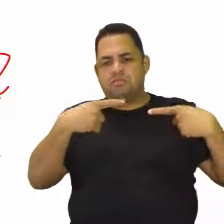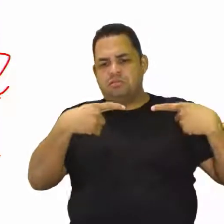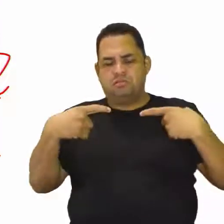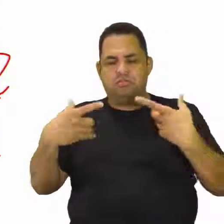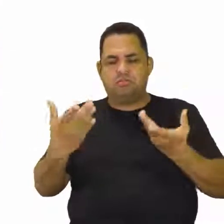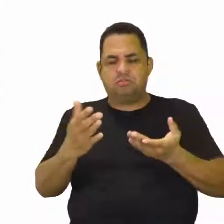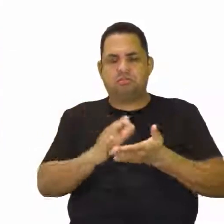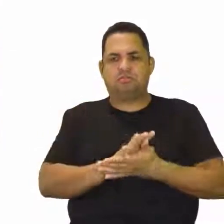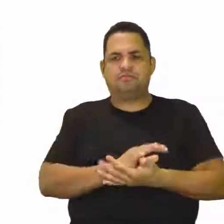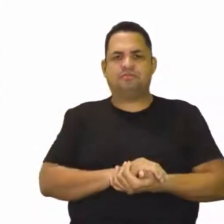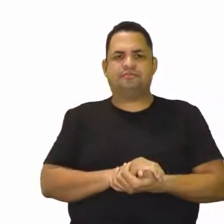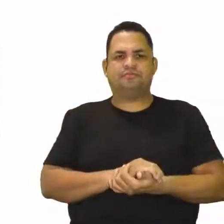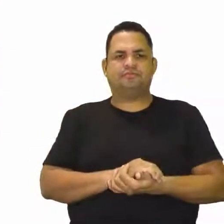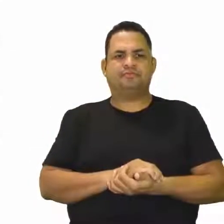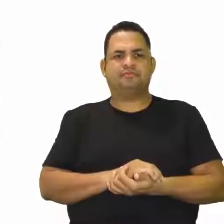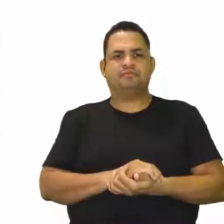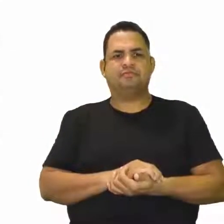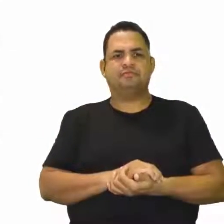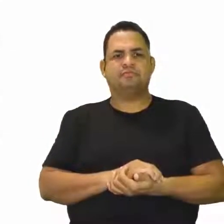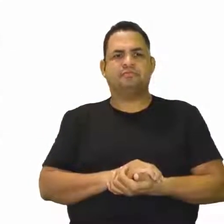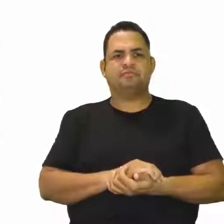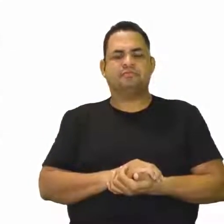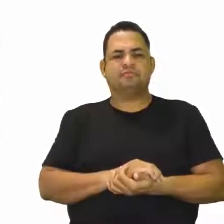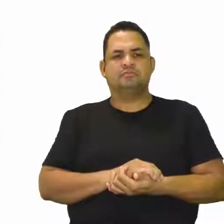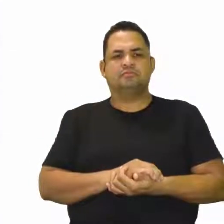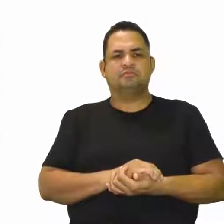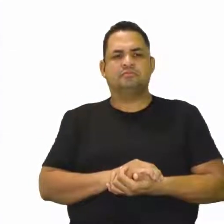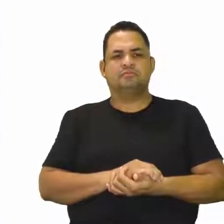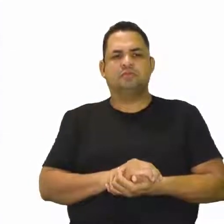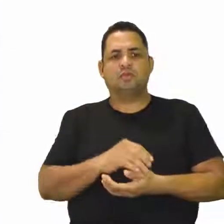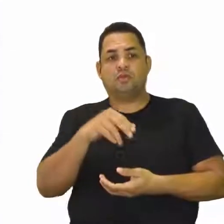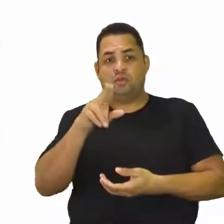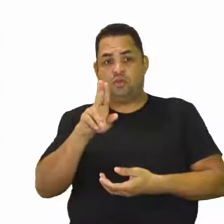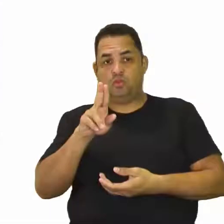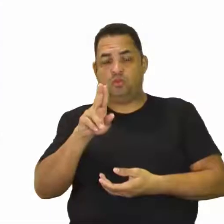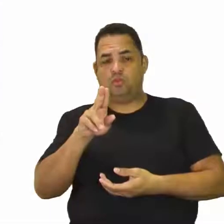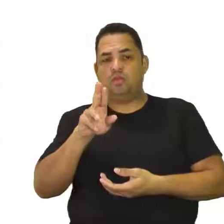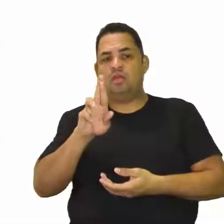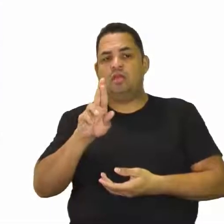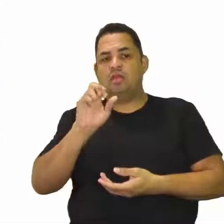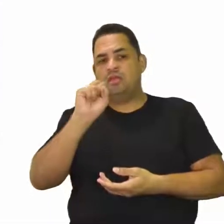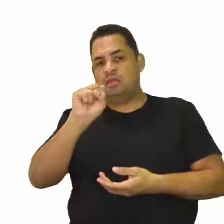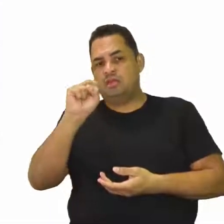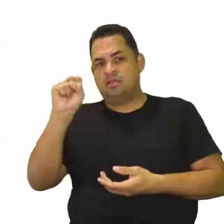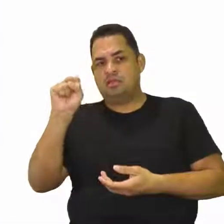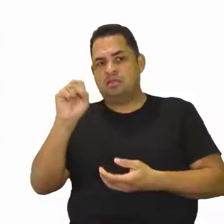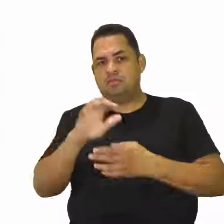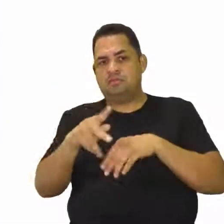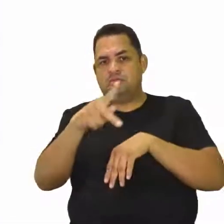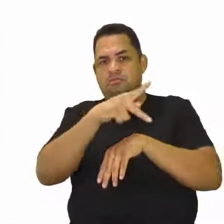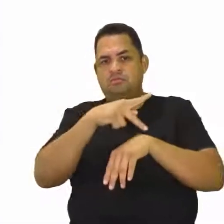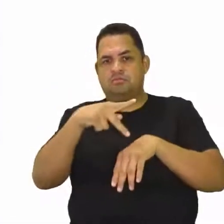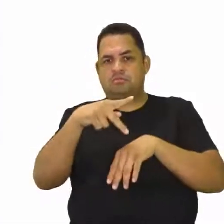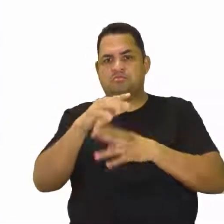nessas ideias. É assim que nós entendemos. Bom, a União Soviética, ela era vista com